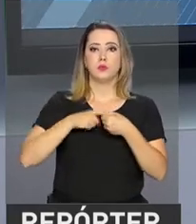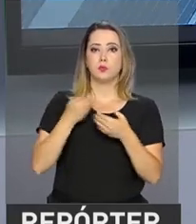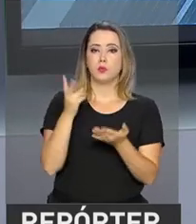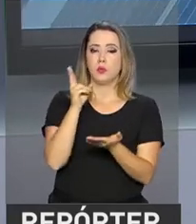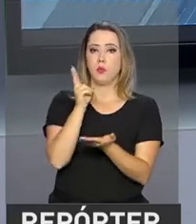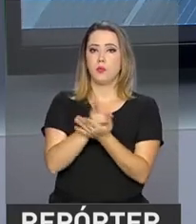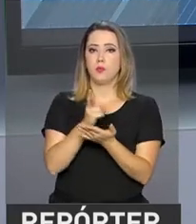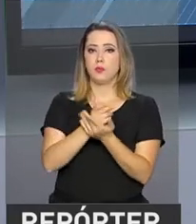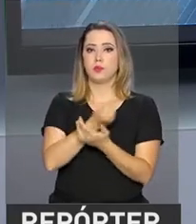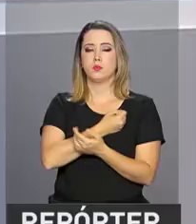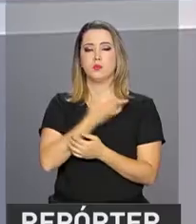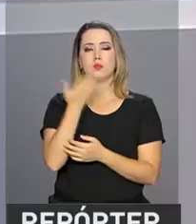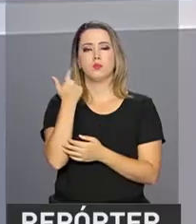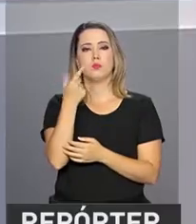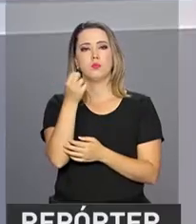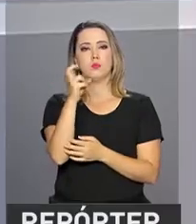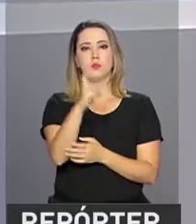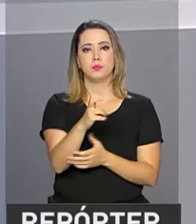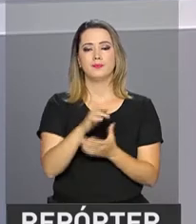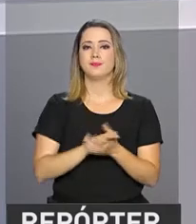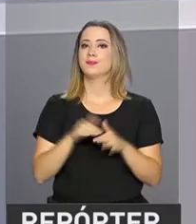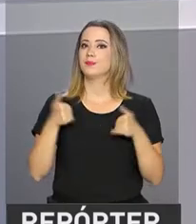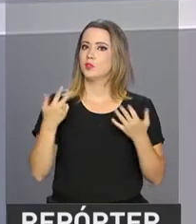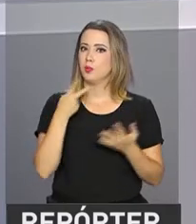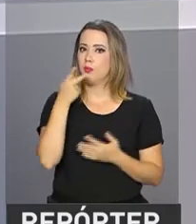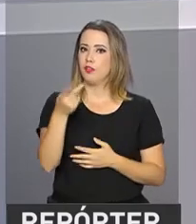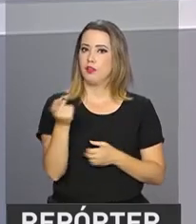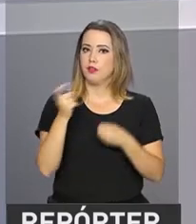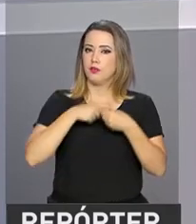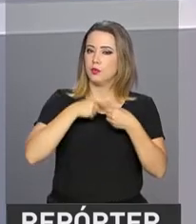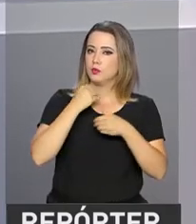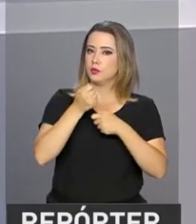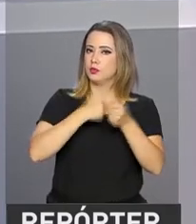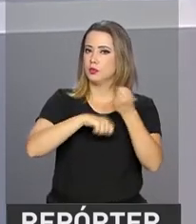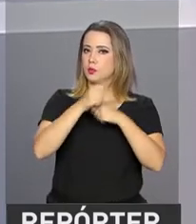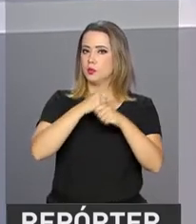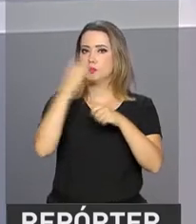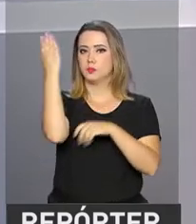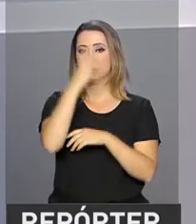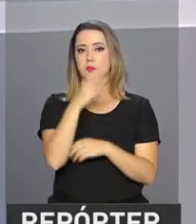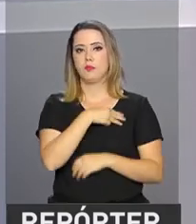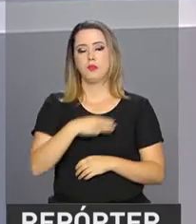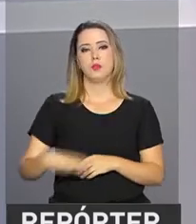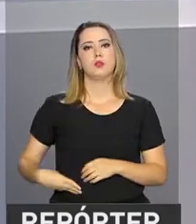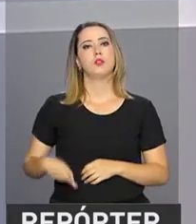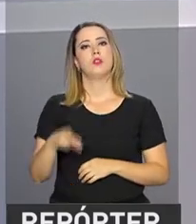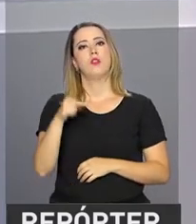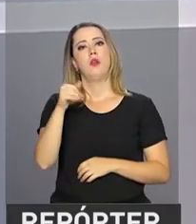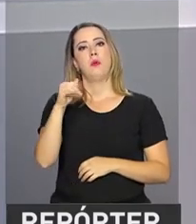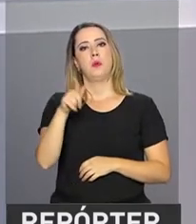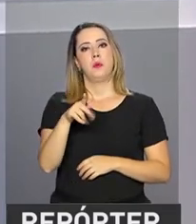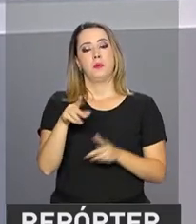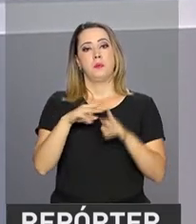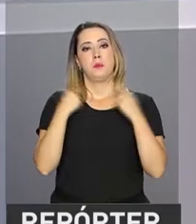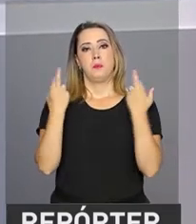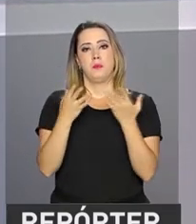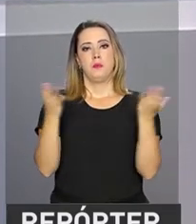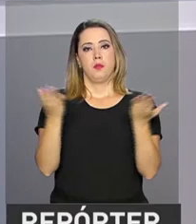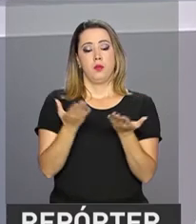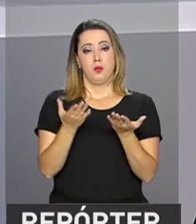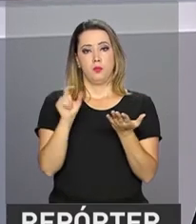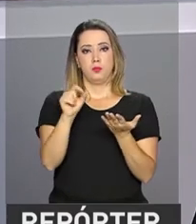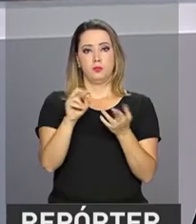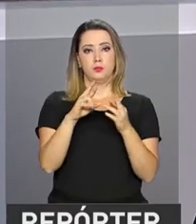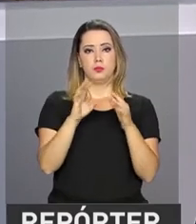2015 e para falar sobre a retomada da economia do brasil o ministro de oliveira se reuniu hoje com